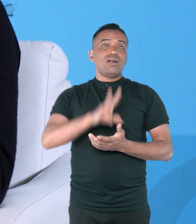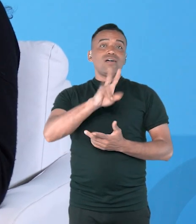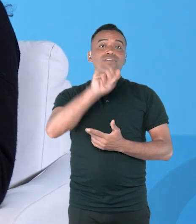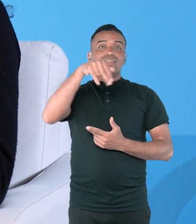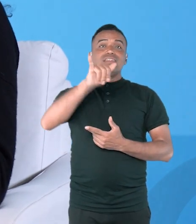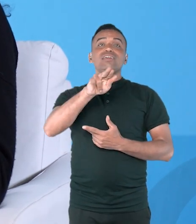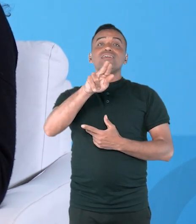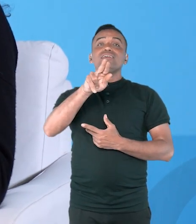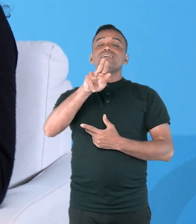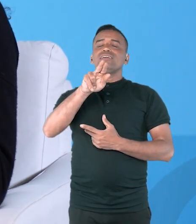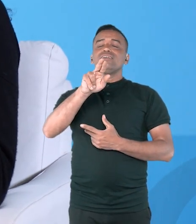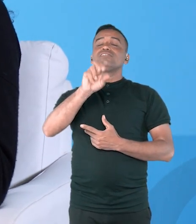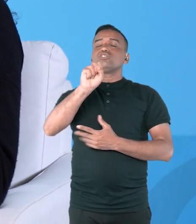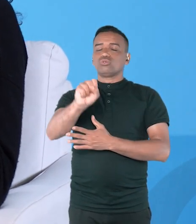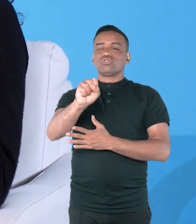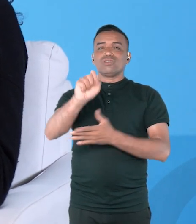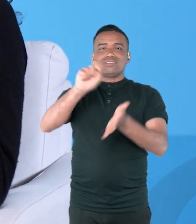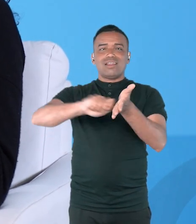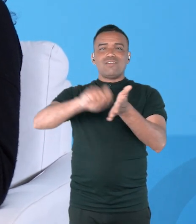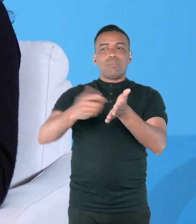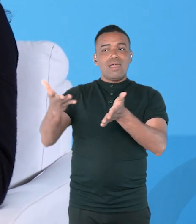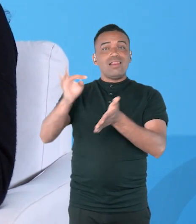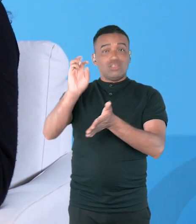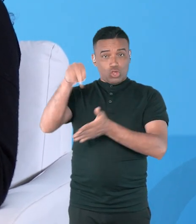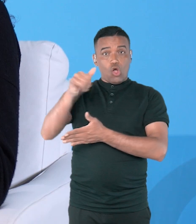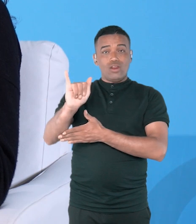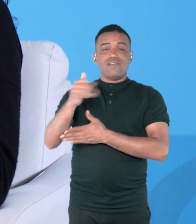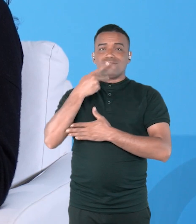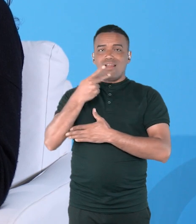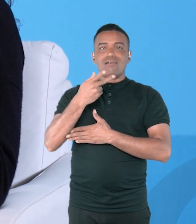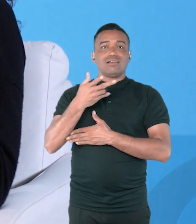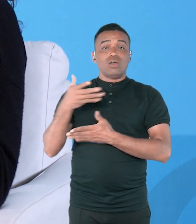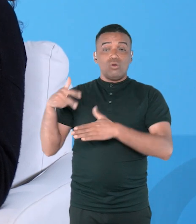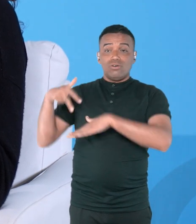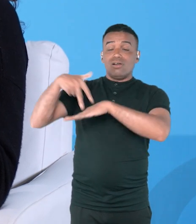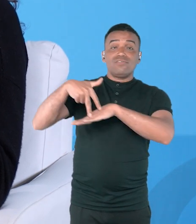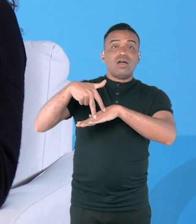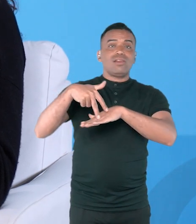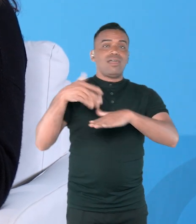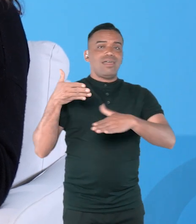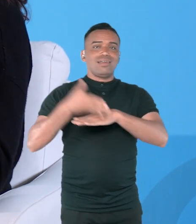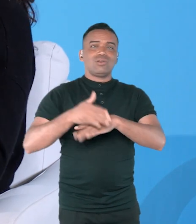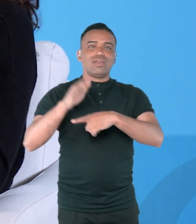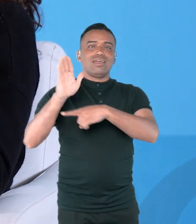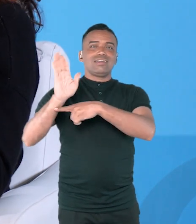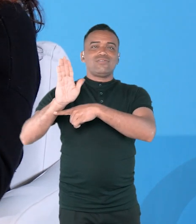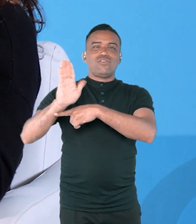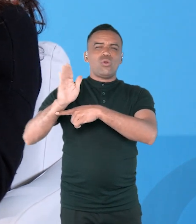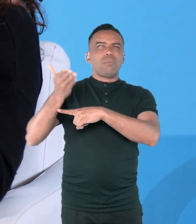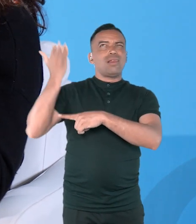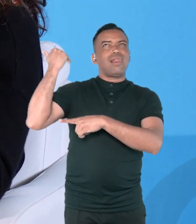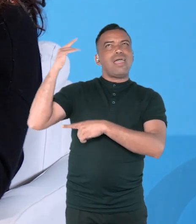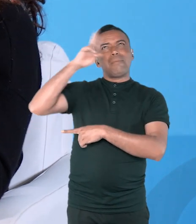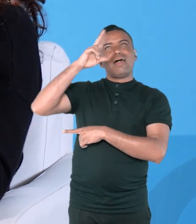Tony falar é muito bonito, e no final ele fala isso, que ele entra no cinema da infância dele, que uma hora